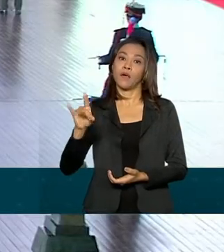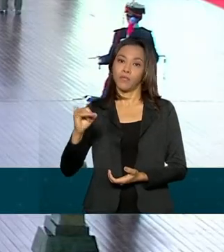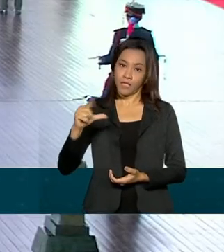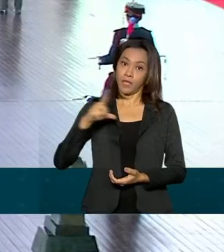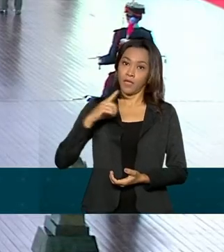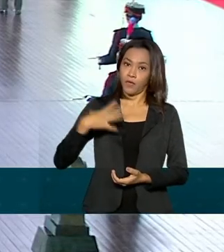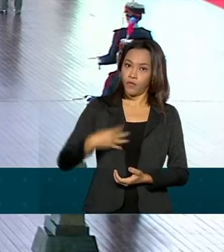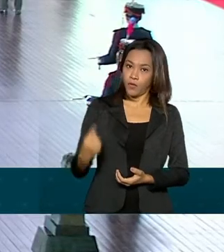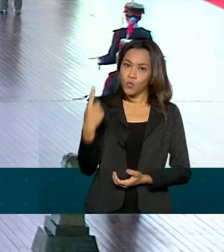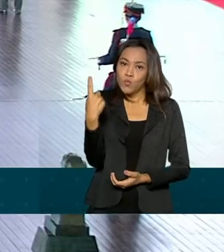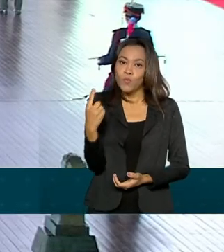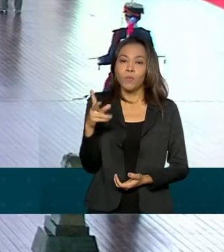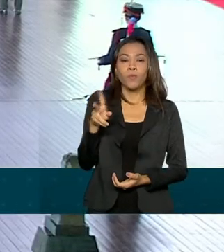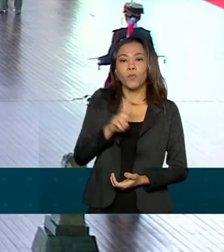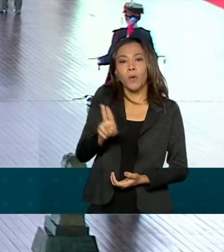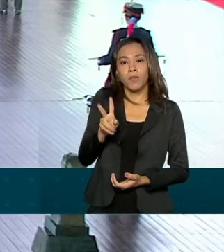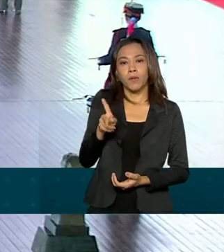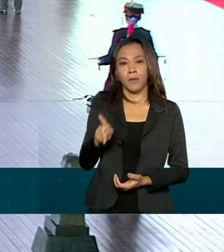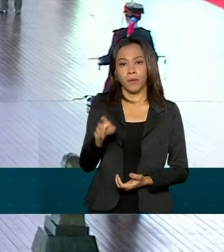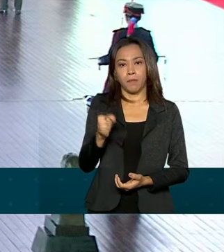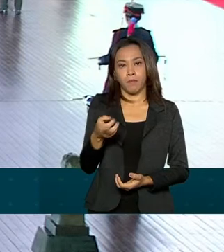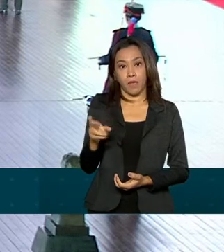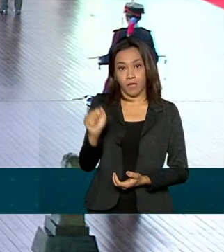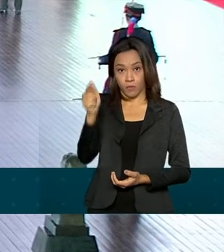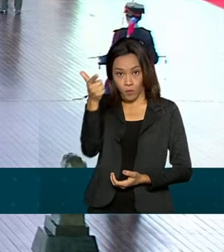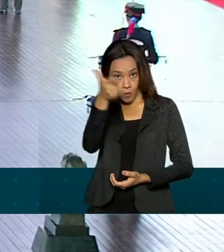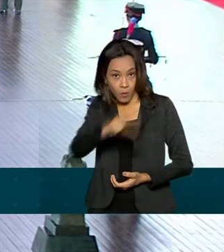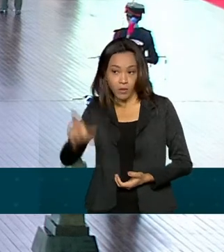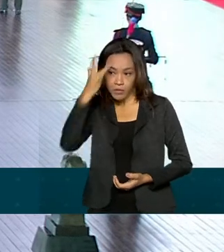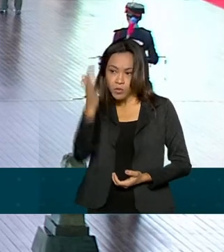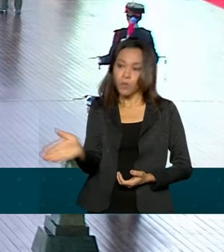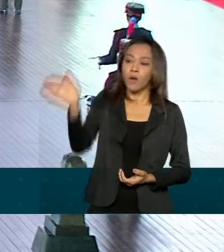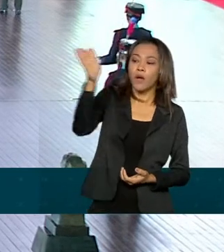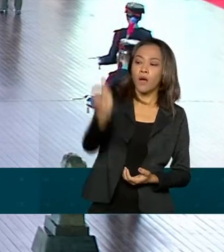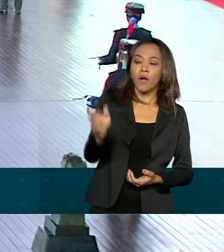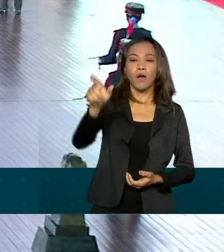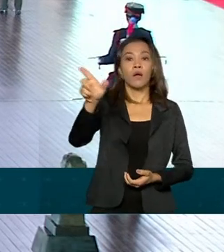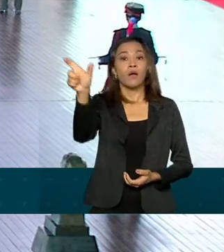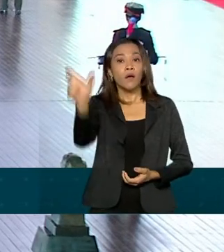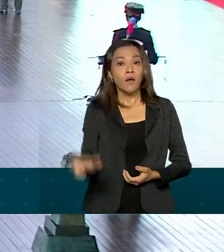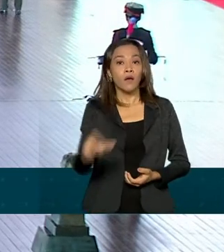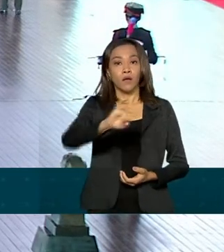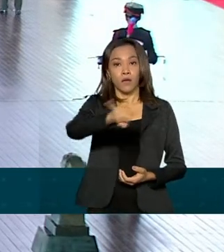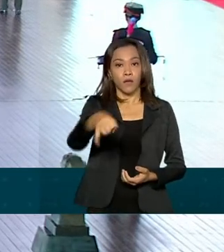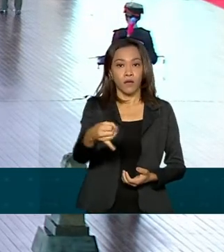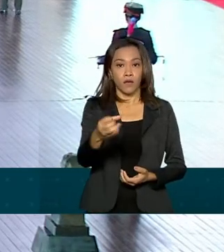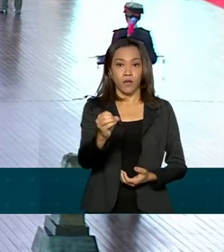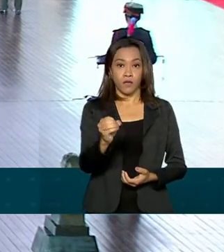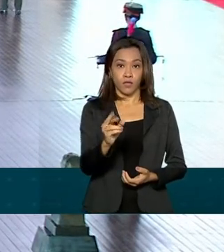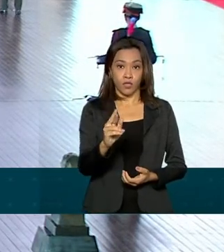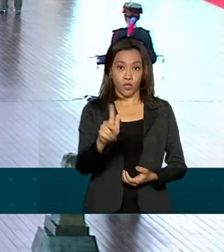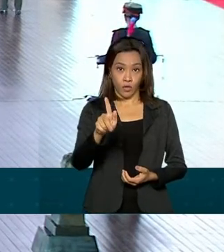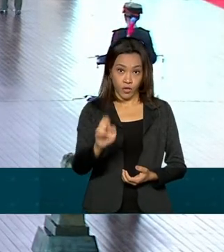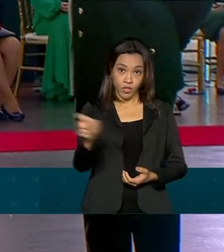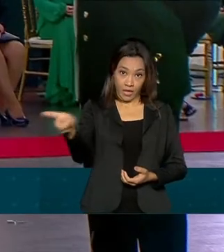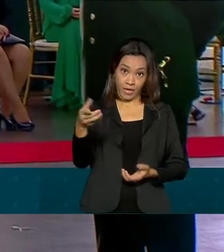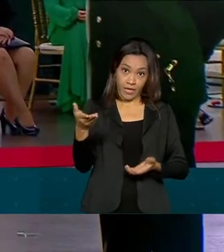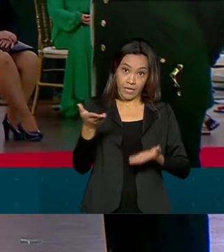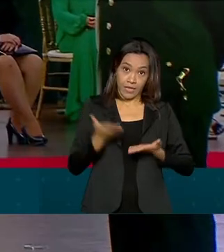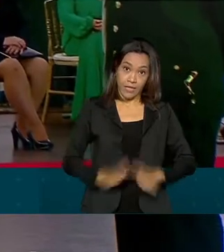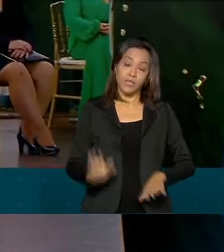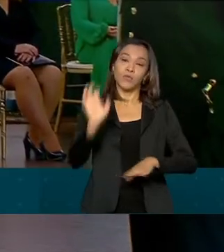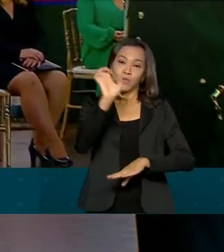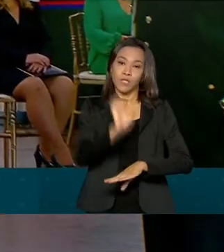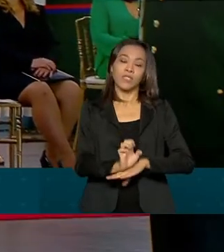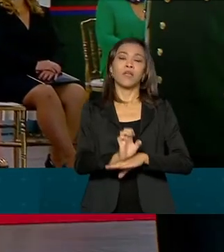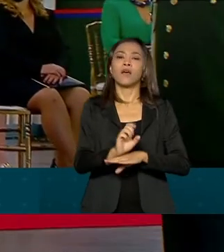tem um filho Pedro Henrique Jorge Luiz Abreu do ódio Almeida Filho natural de Pires